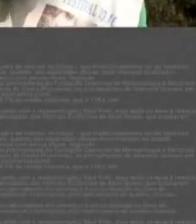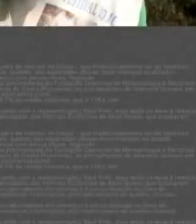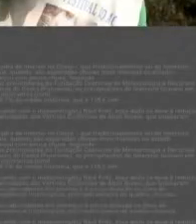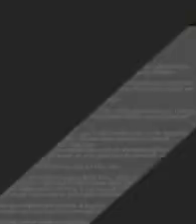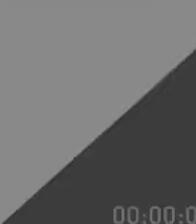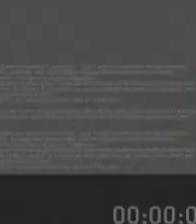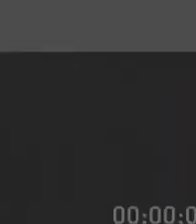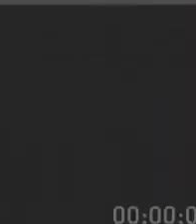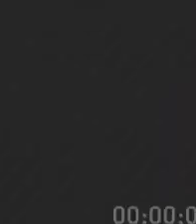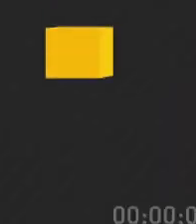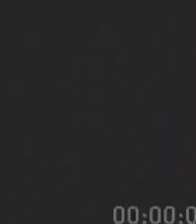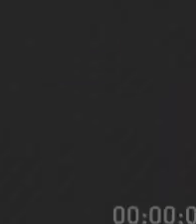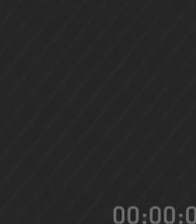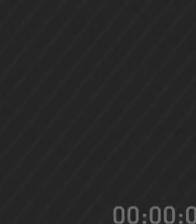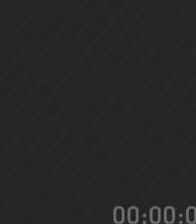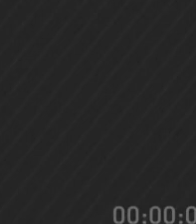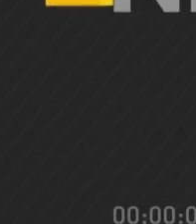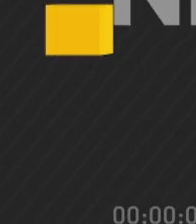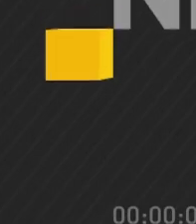ae